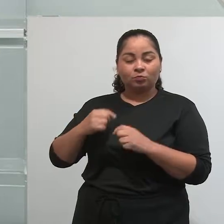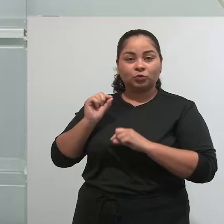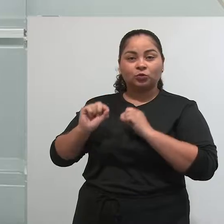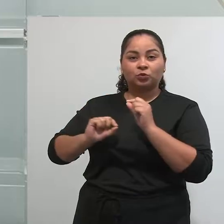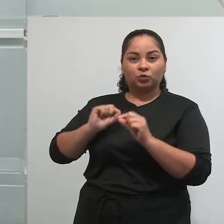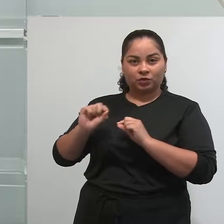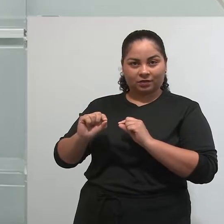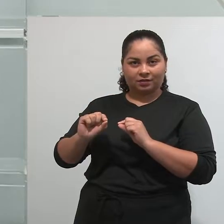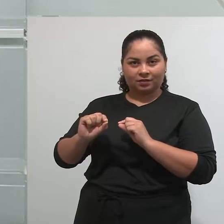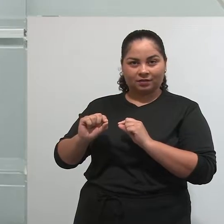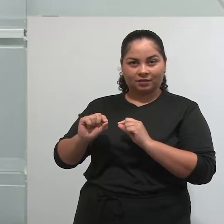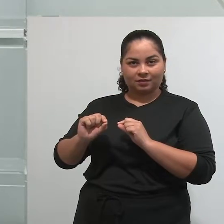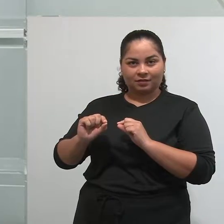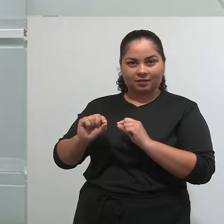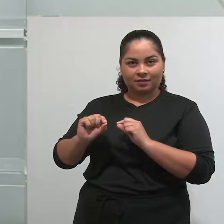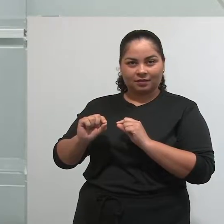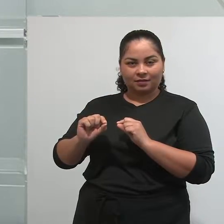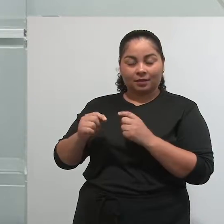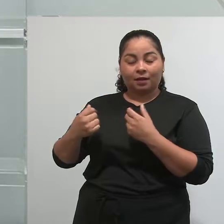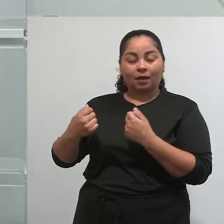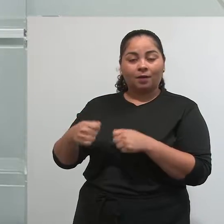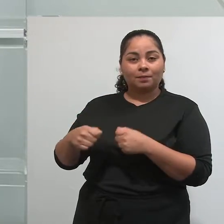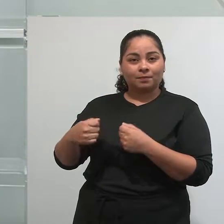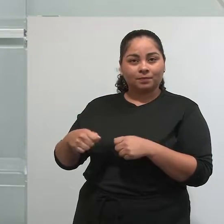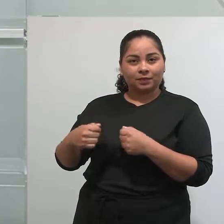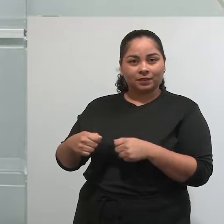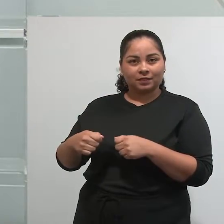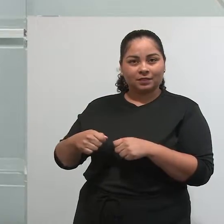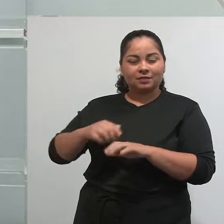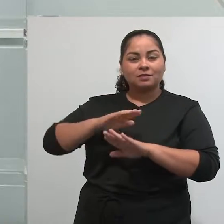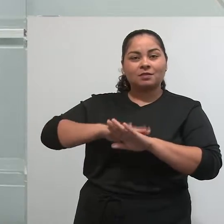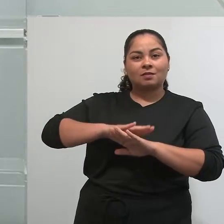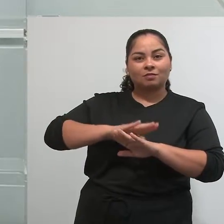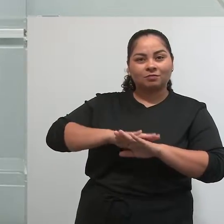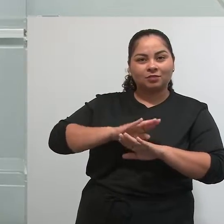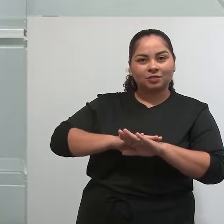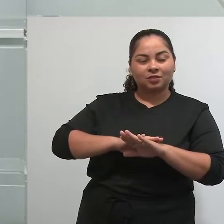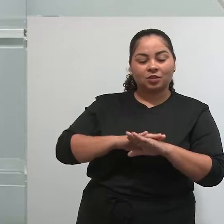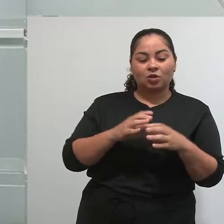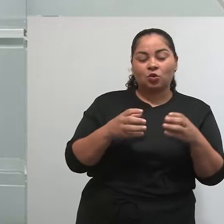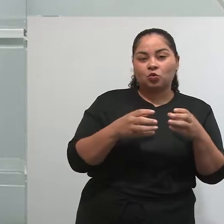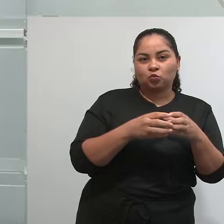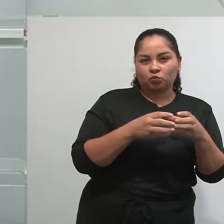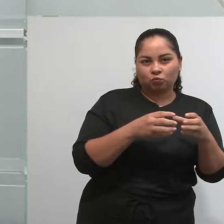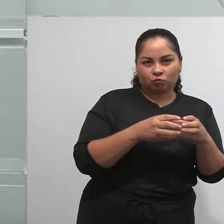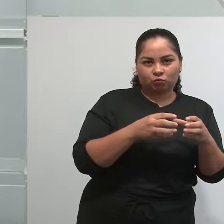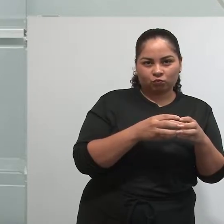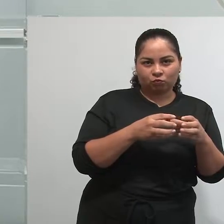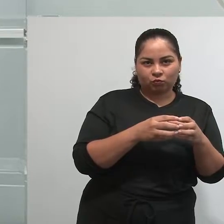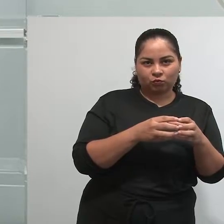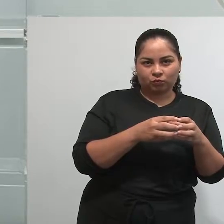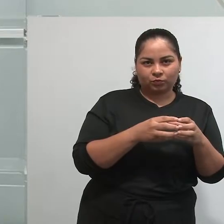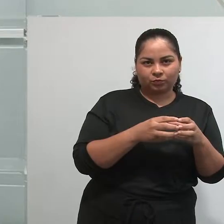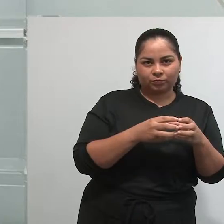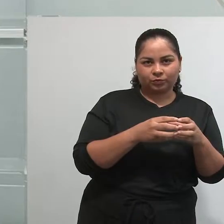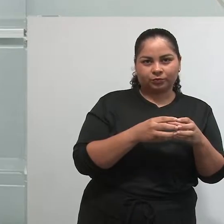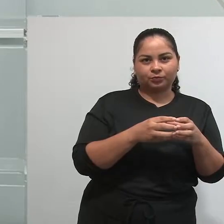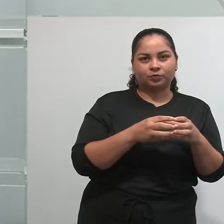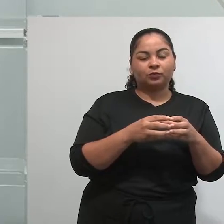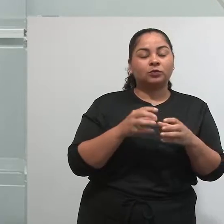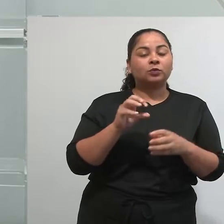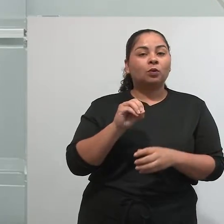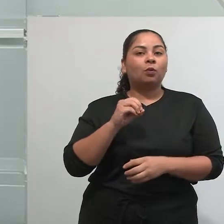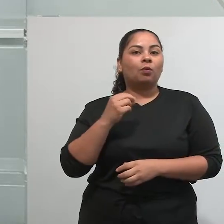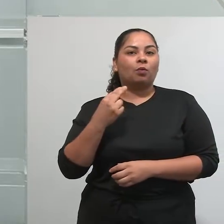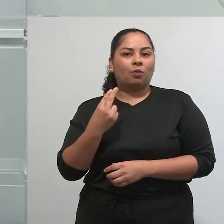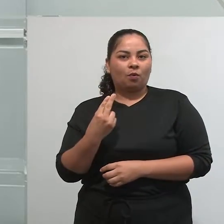com todos, né? Você vai fazer normalmente no seu grupo, né, desse trabalho de projeto integrador, ou